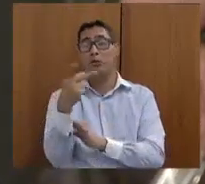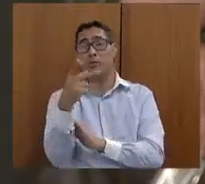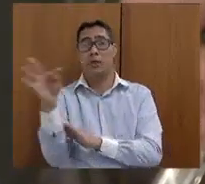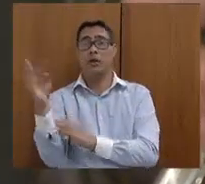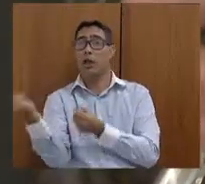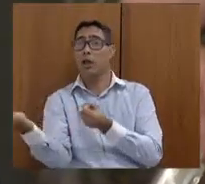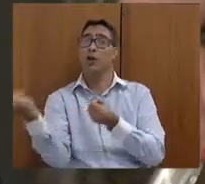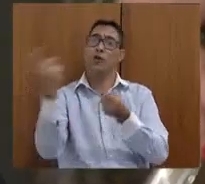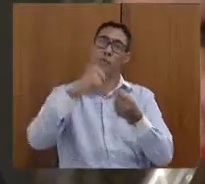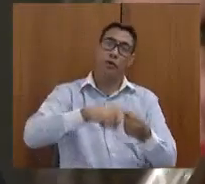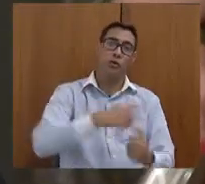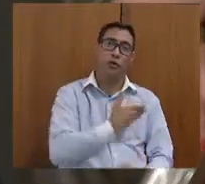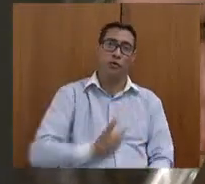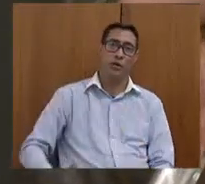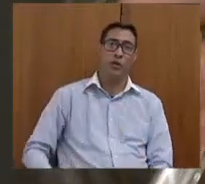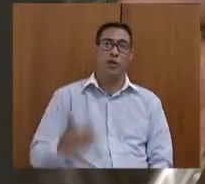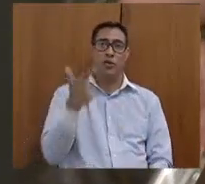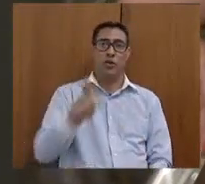novamente